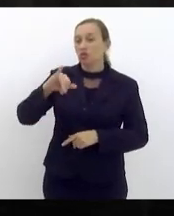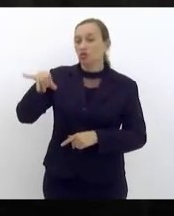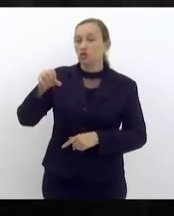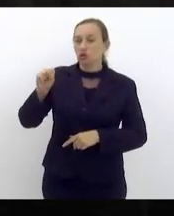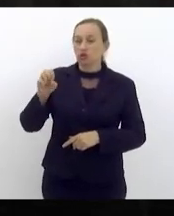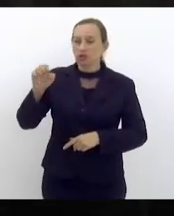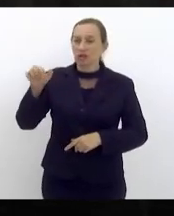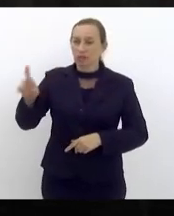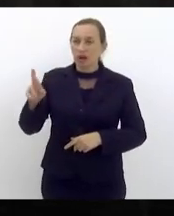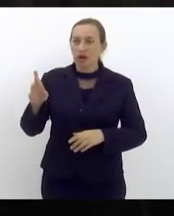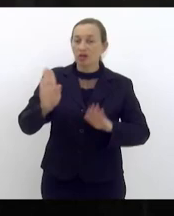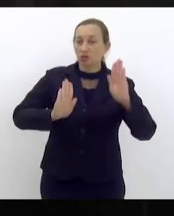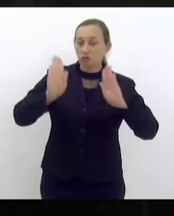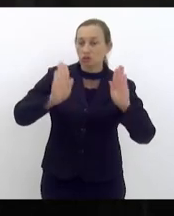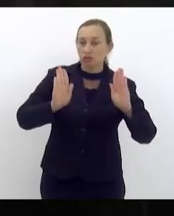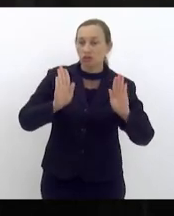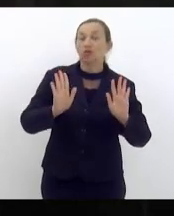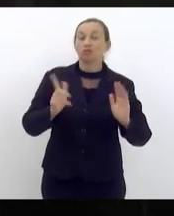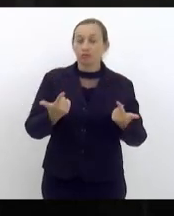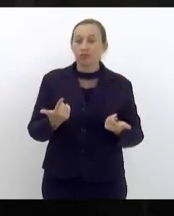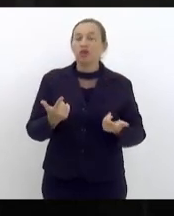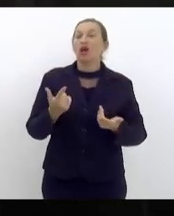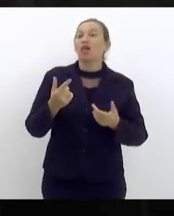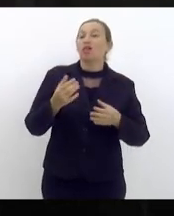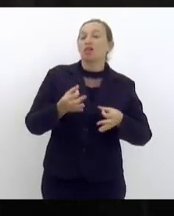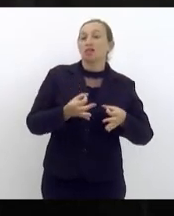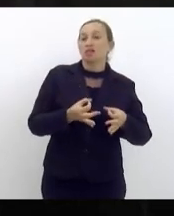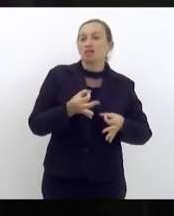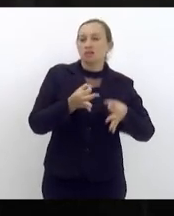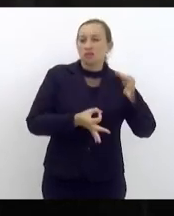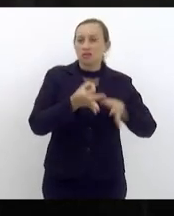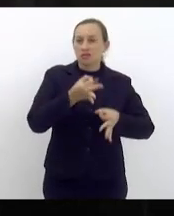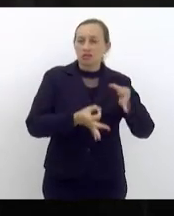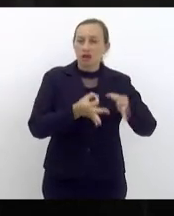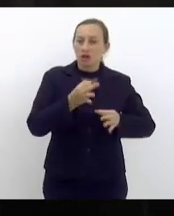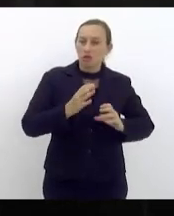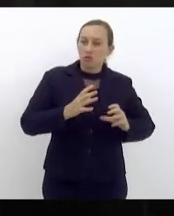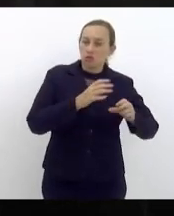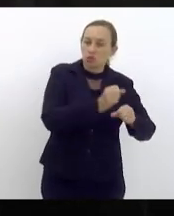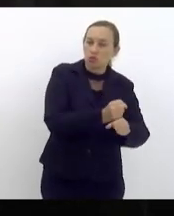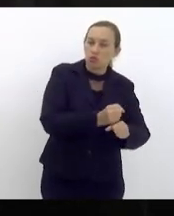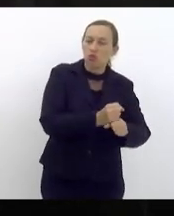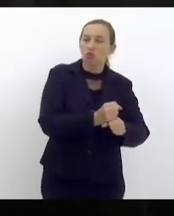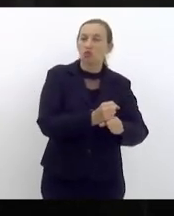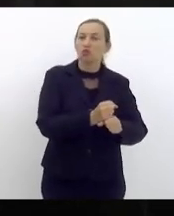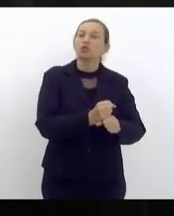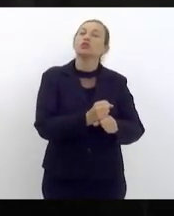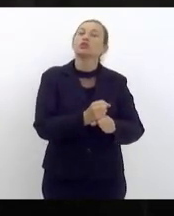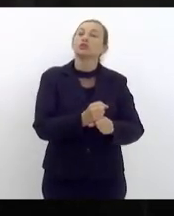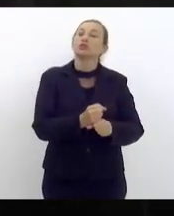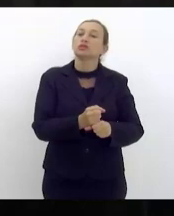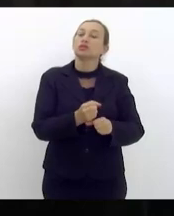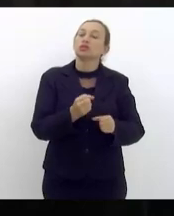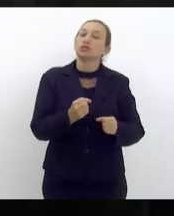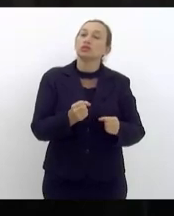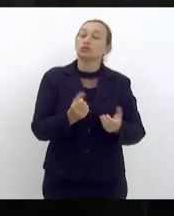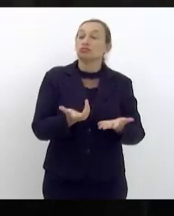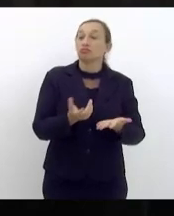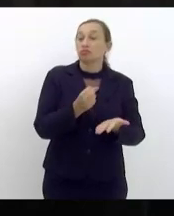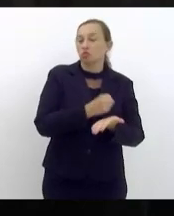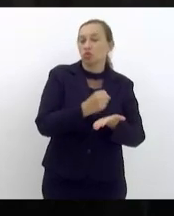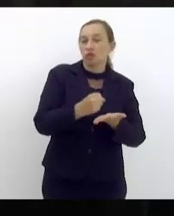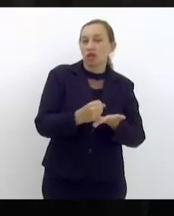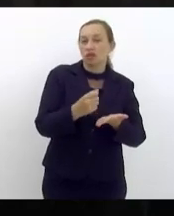licitatórios ausente Tribunal de Contas e justiça mandando fazer novas licitações porque muitos estão com relação precária